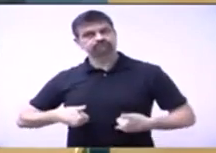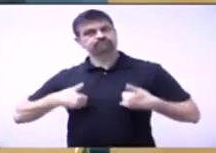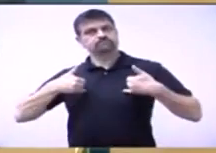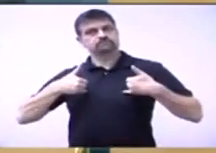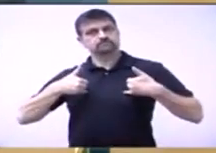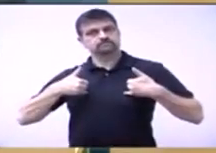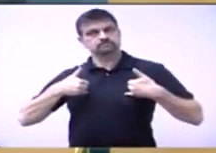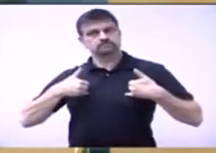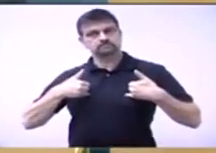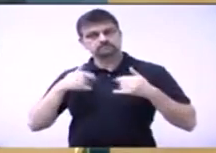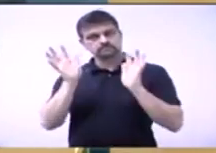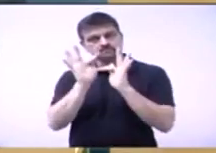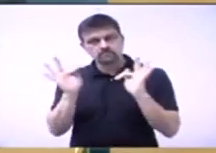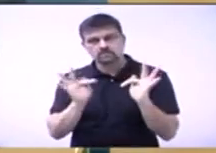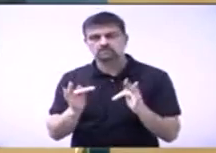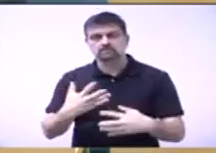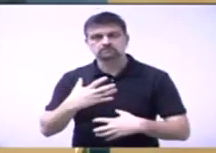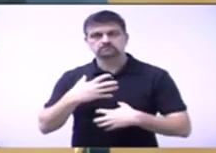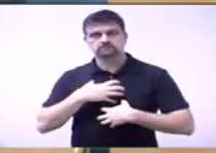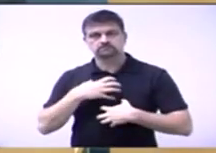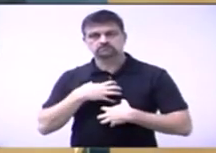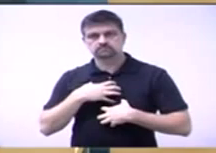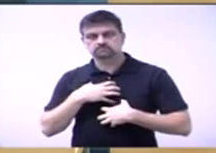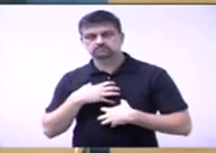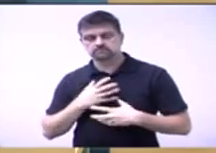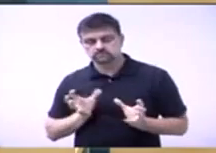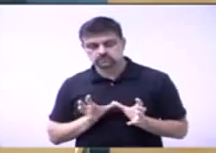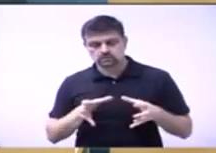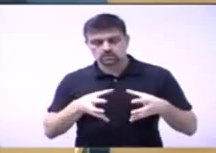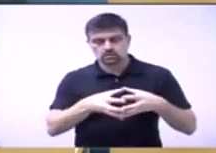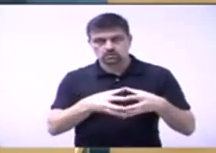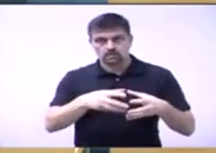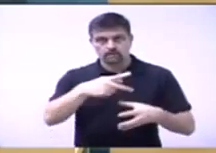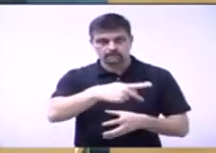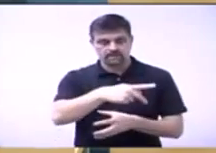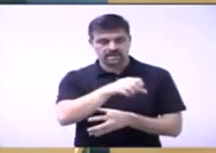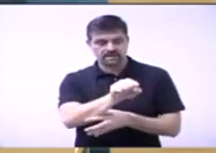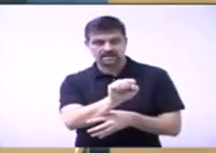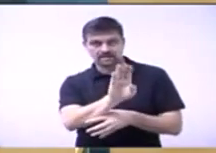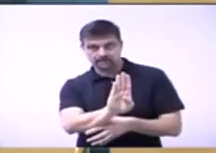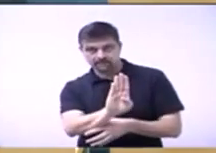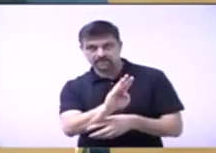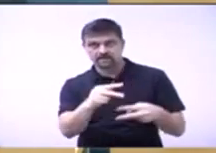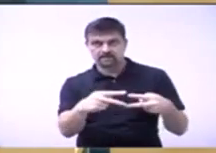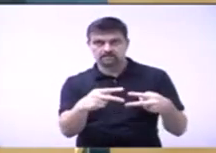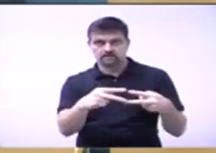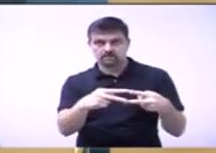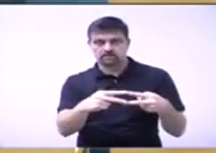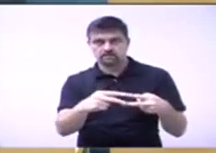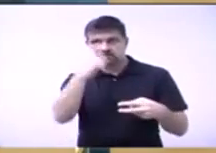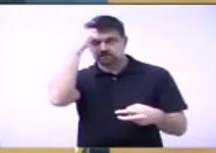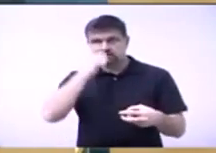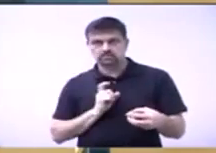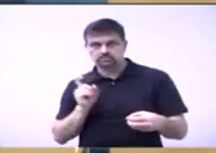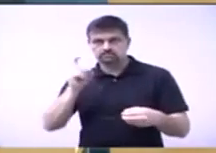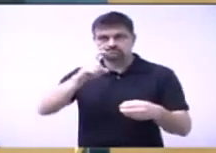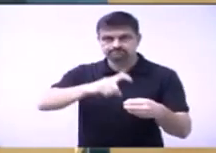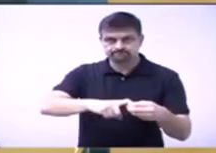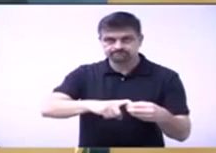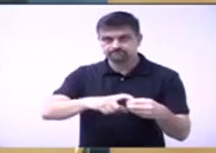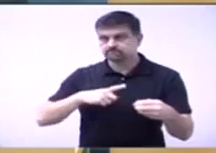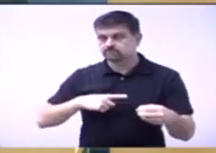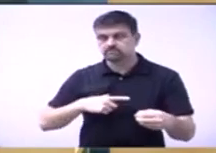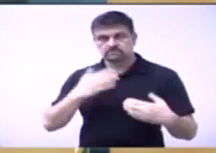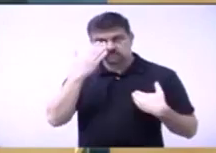feliz nesta nova casa, que é o PSB de Paulínia. Agradeço a todos que estão no partido, a todos